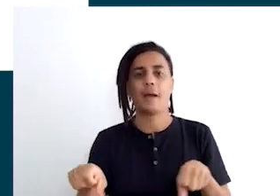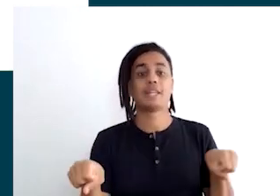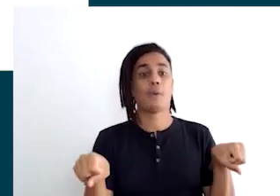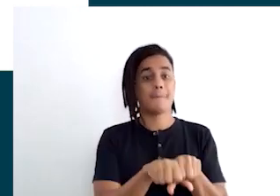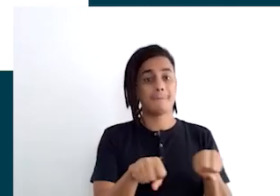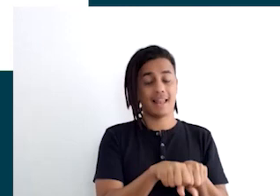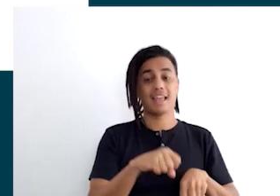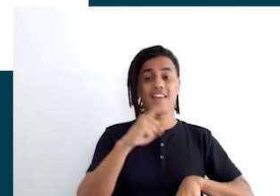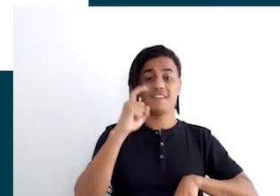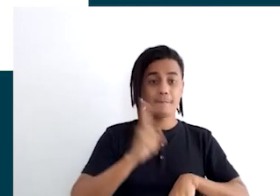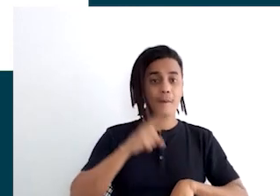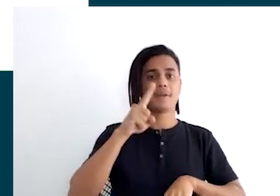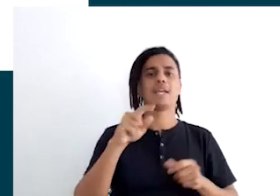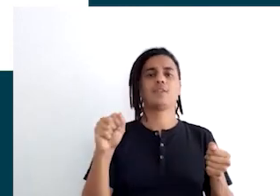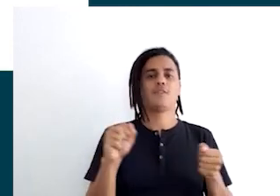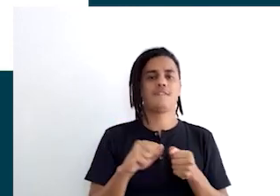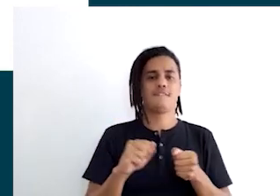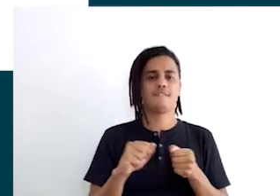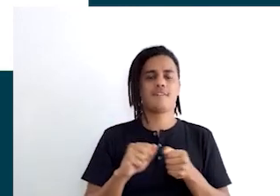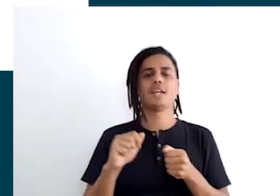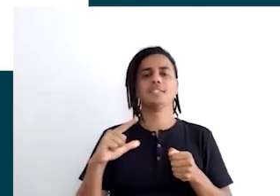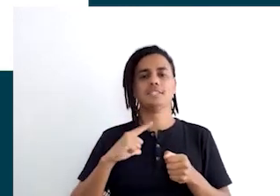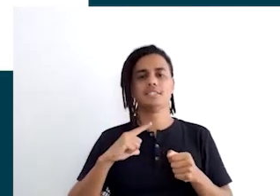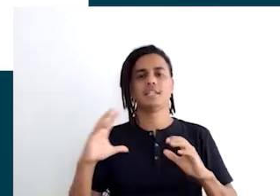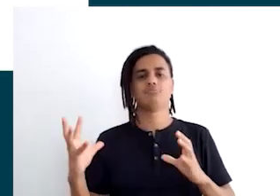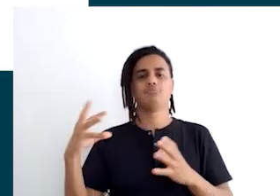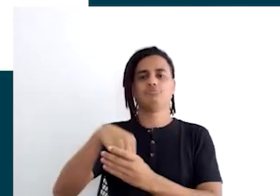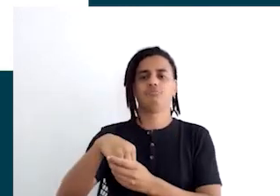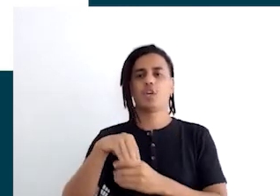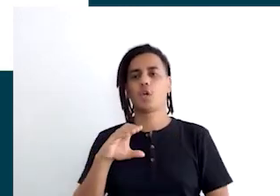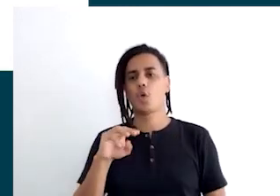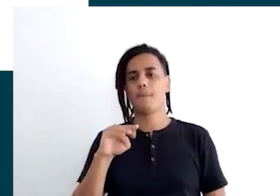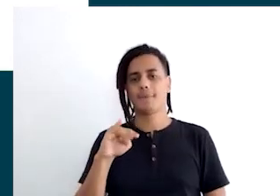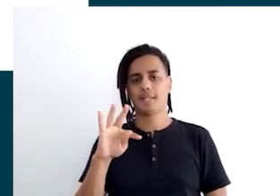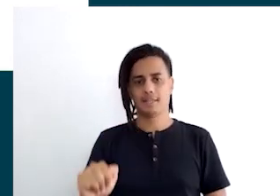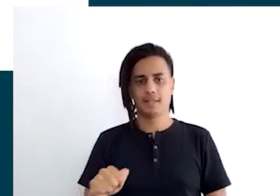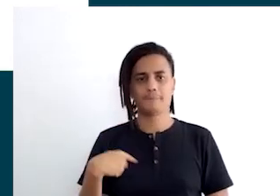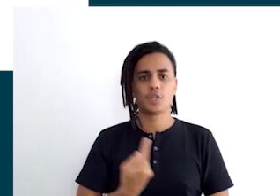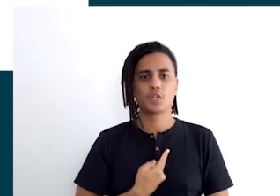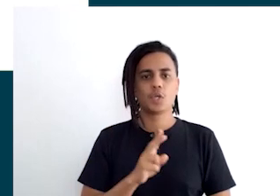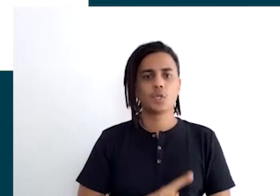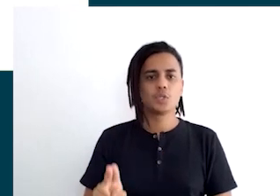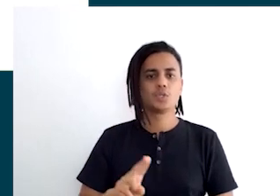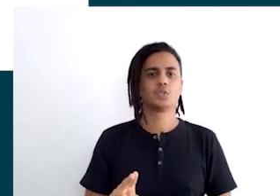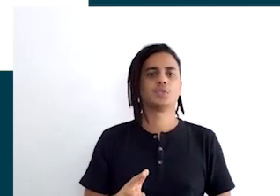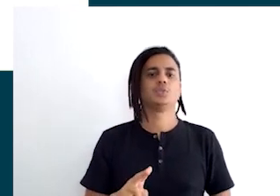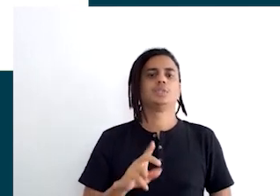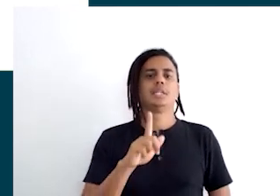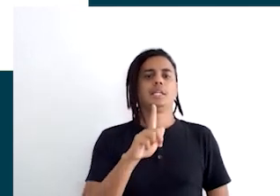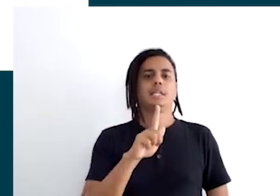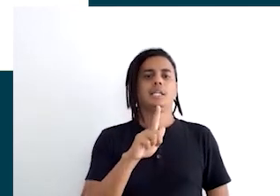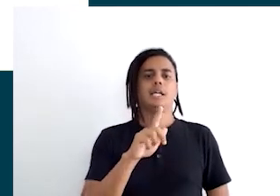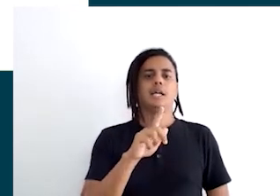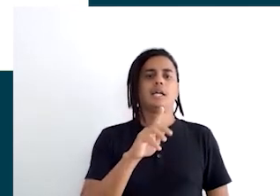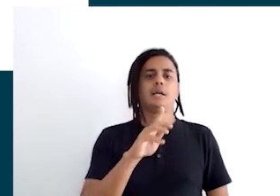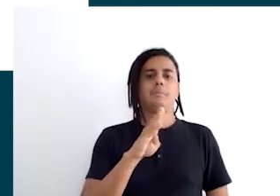o desenvolvedor comita o código dele. No nosso caso, a gente utiliza o Bitbucket, mas aí existem várias ferramentas nesse sentido